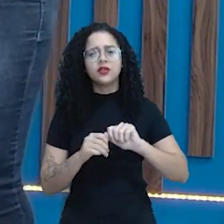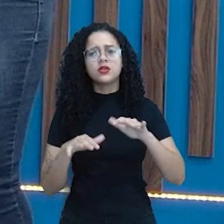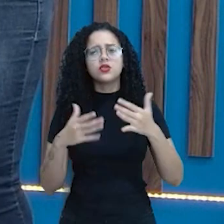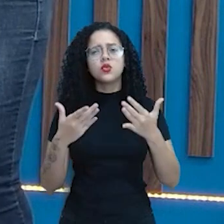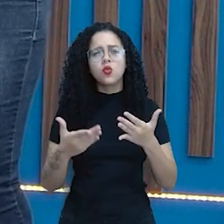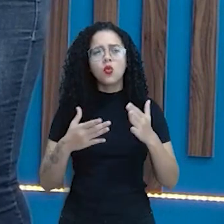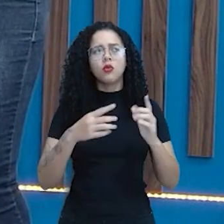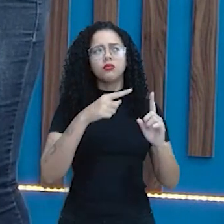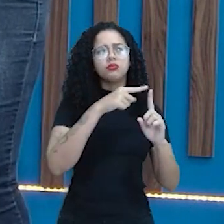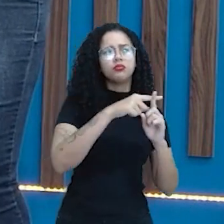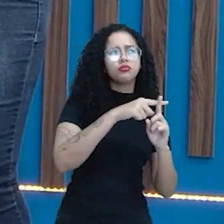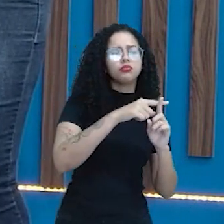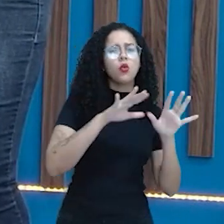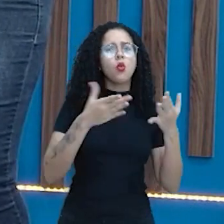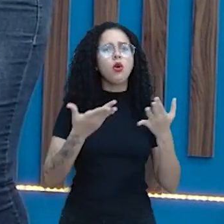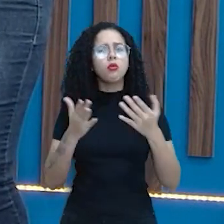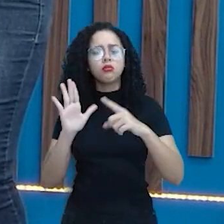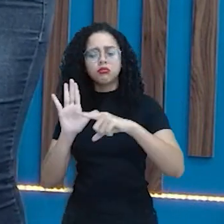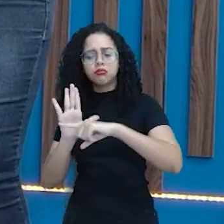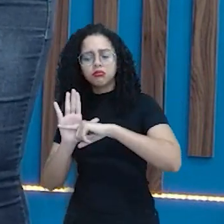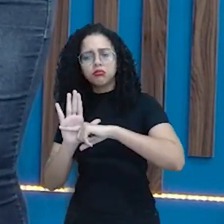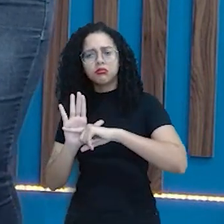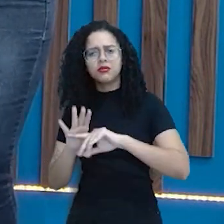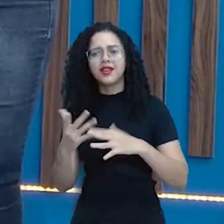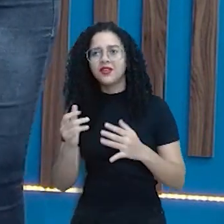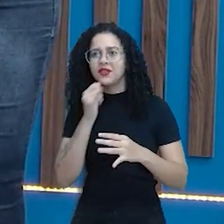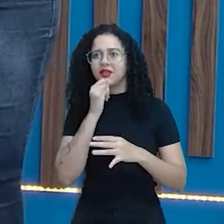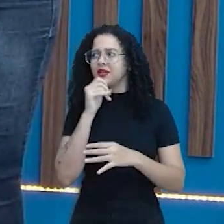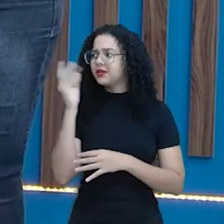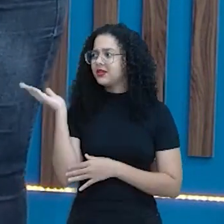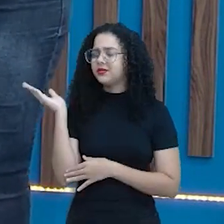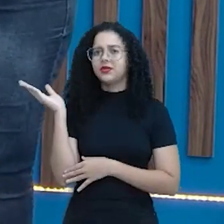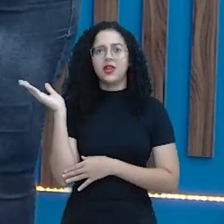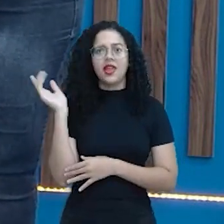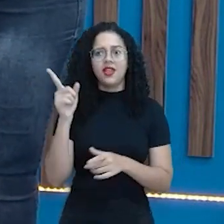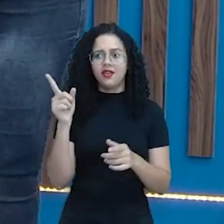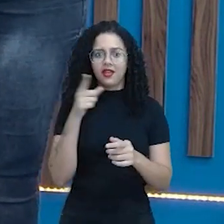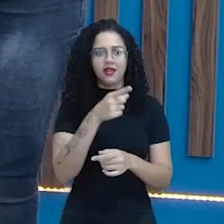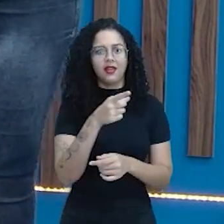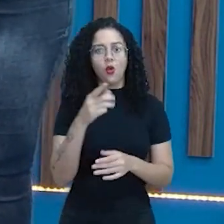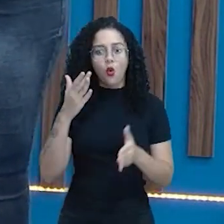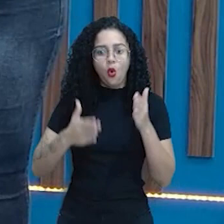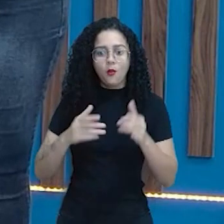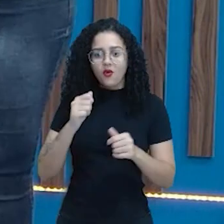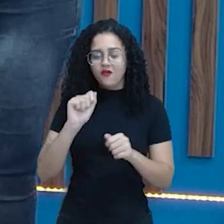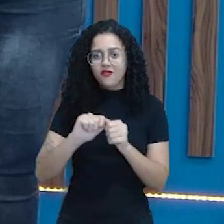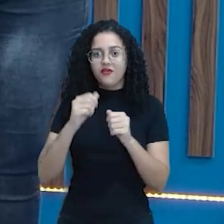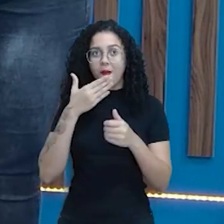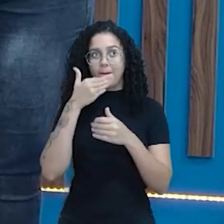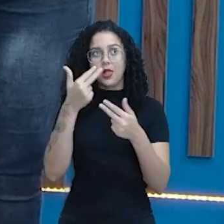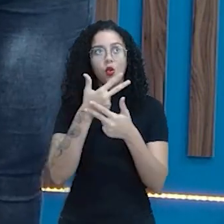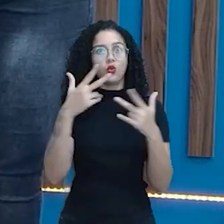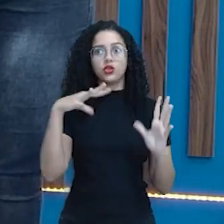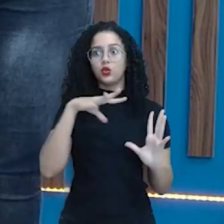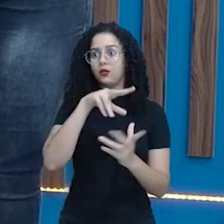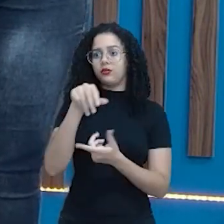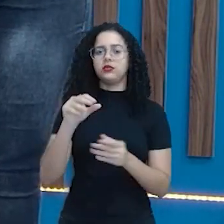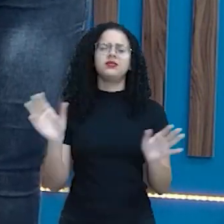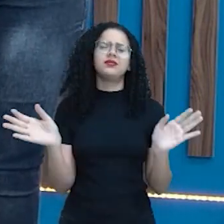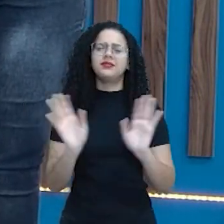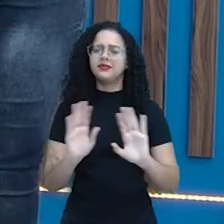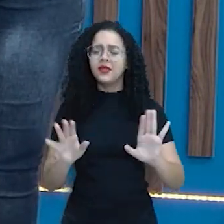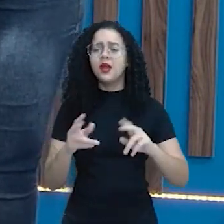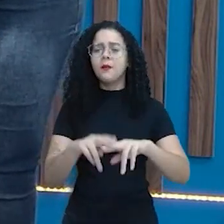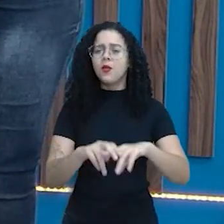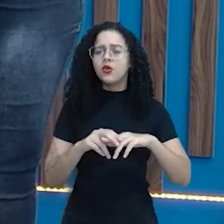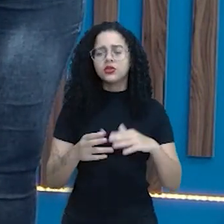os pontos positivos e os pontos negativos, para a gente não ficar dizendo, eita, ele fez e é a melhor coisa do mundo. não é isso? E por isso